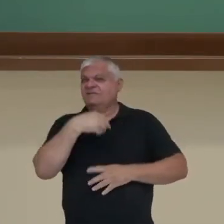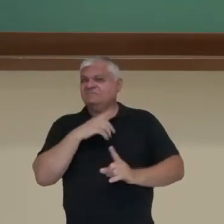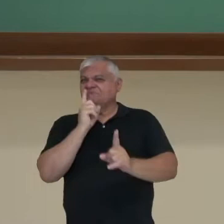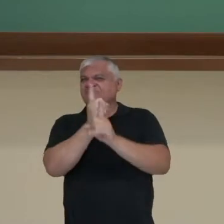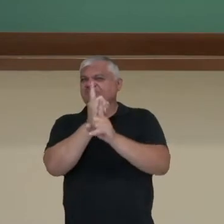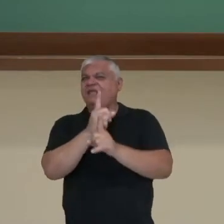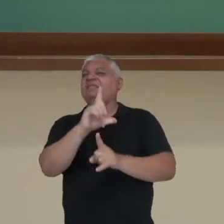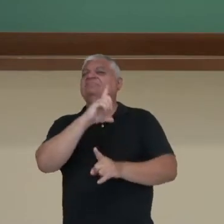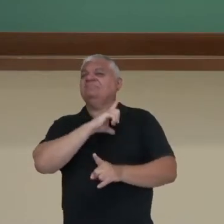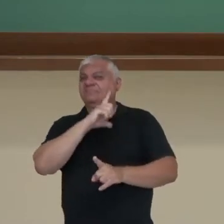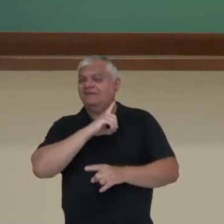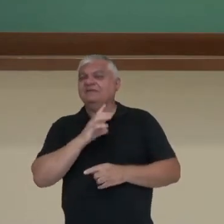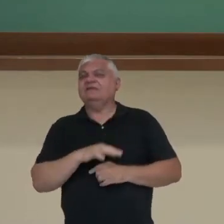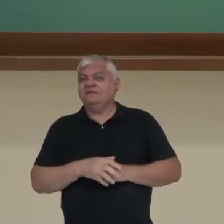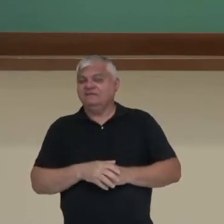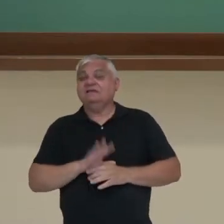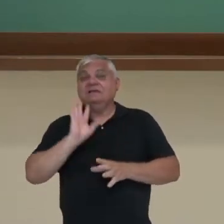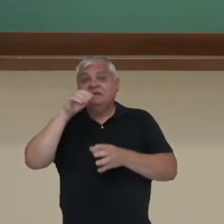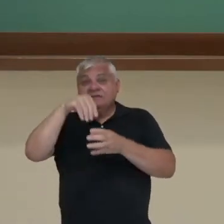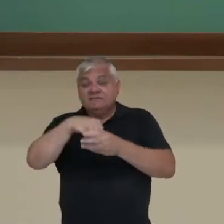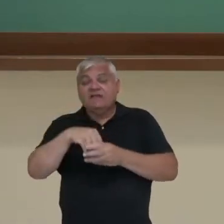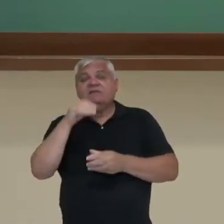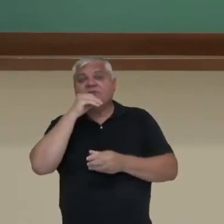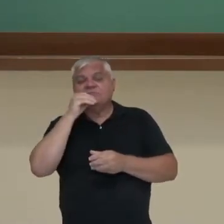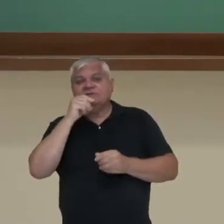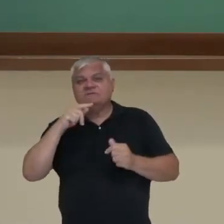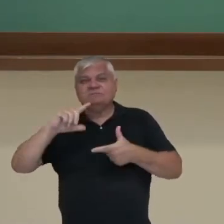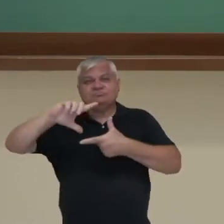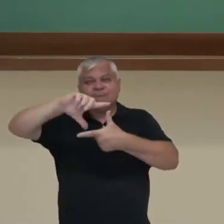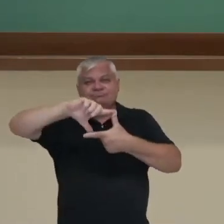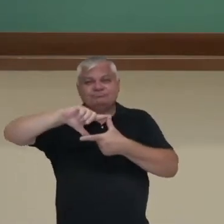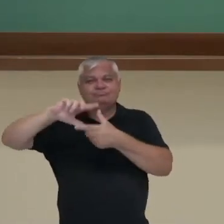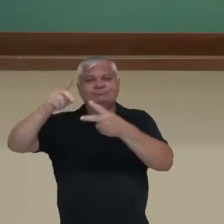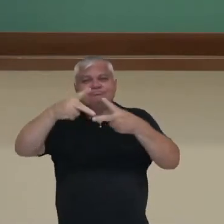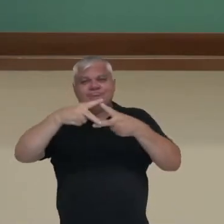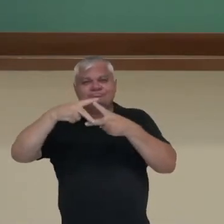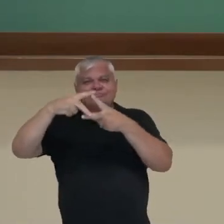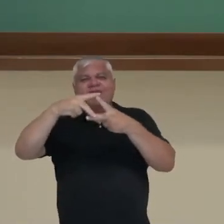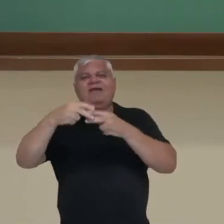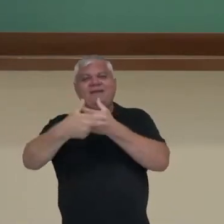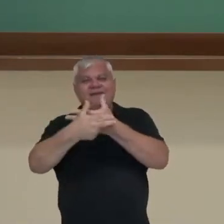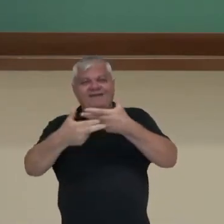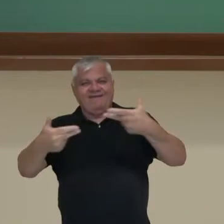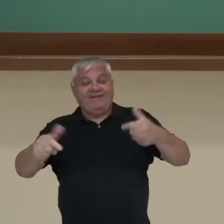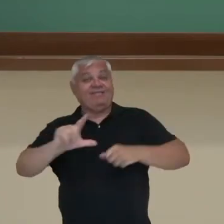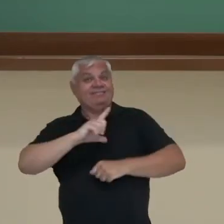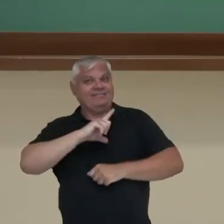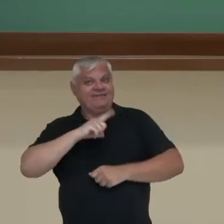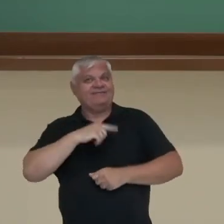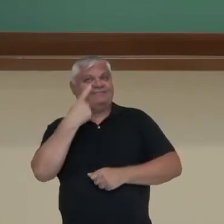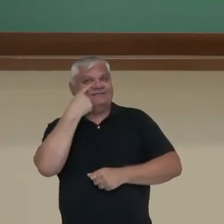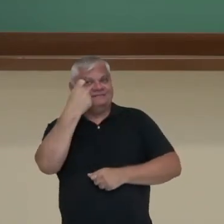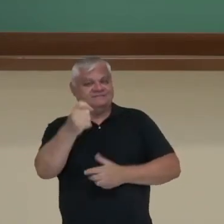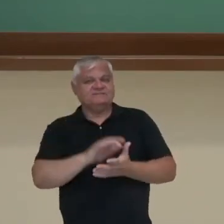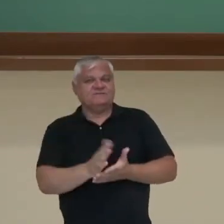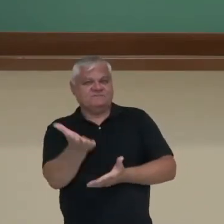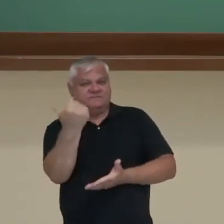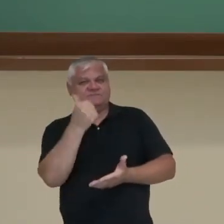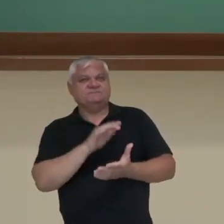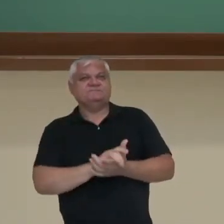algum. É um pouco mais raro dentro dos poliedros, mas existe. E é um assunto bastante interessante para a gente trabalhar. Então vamos